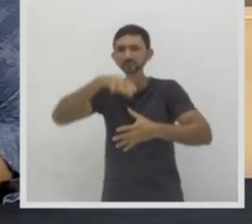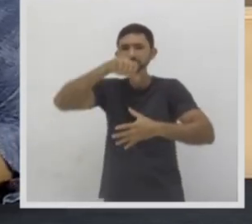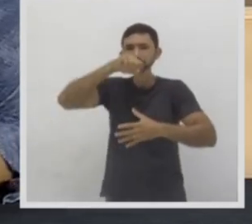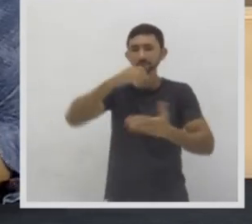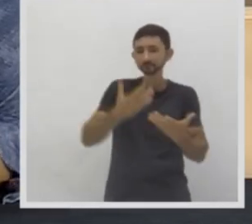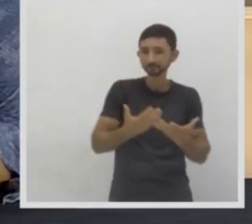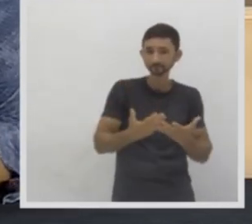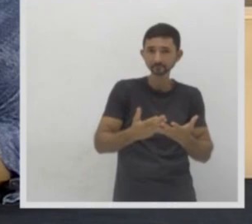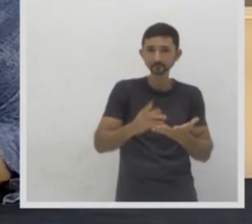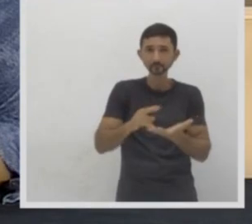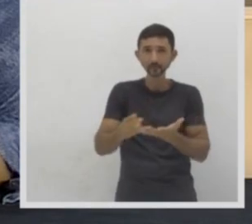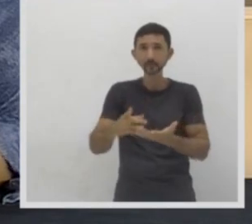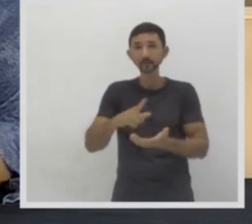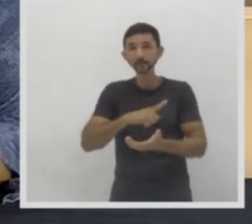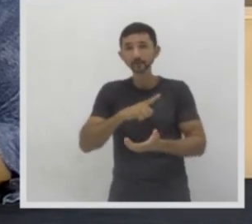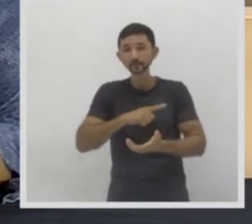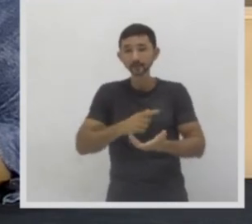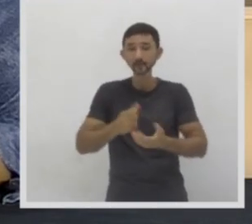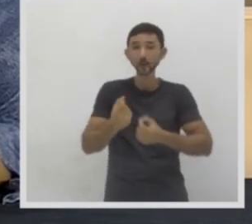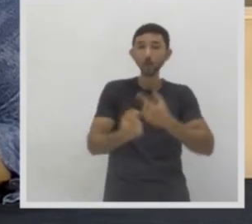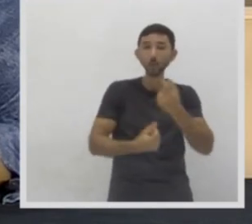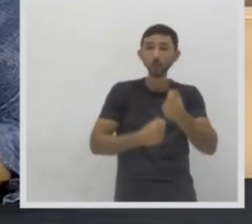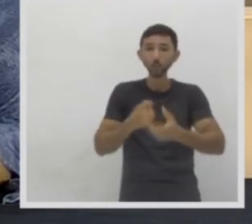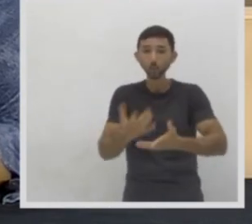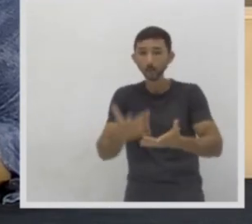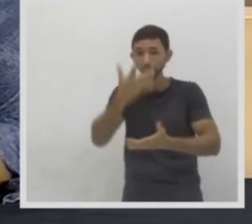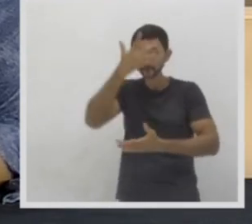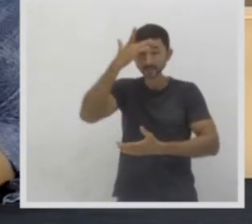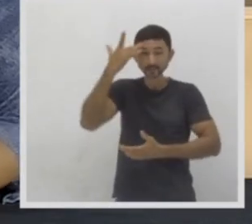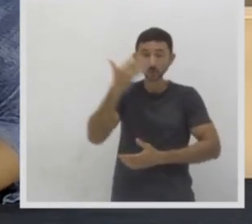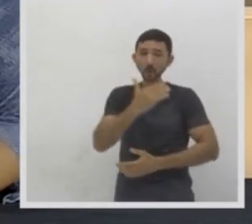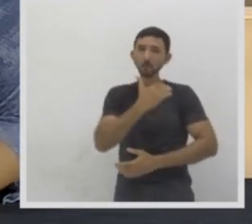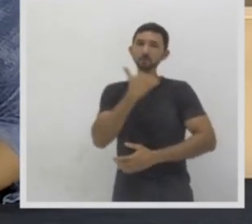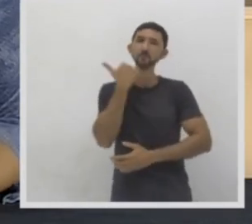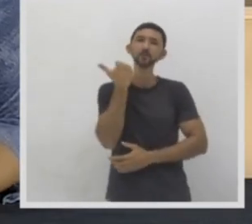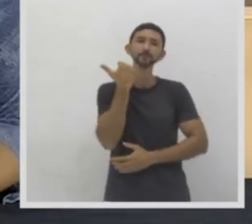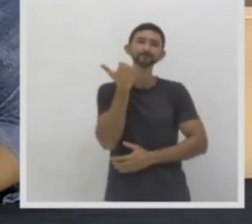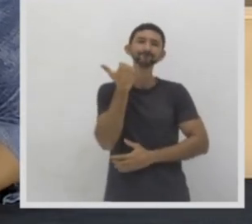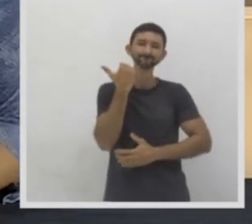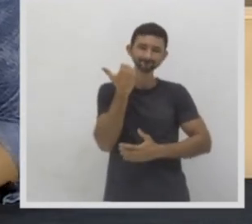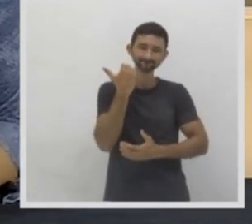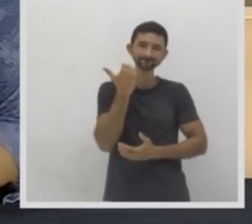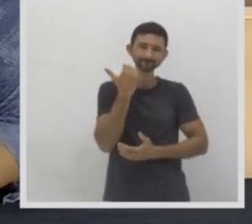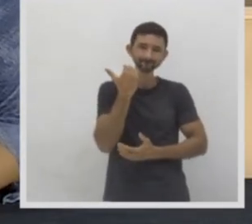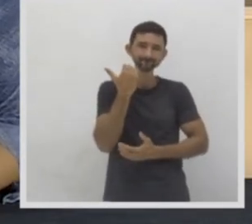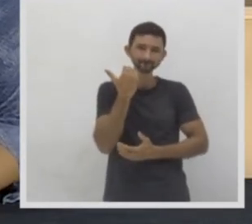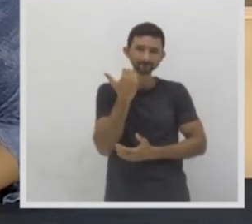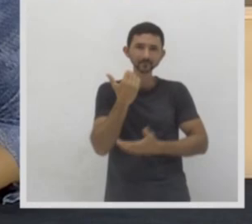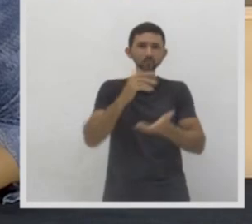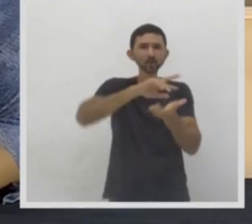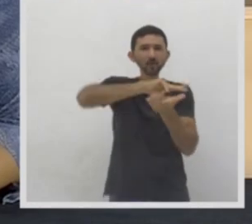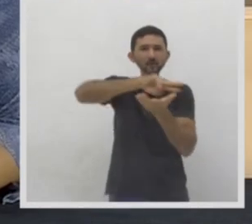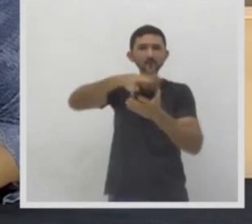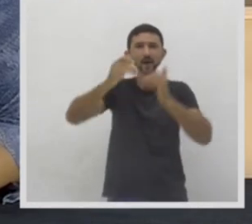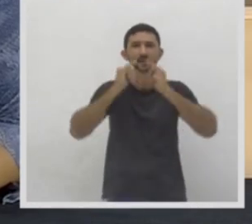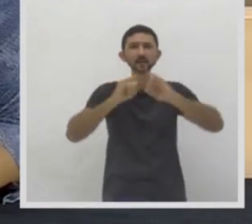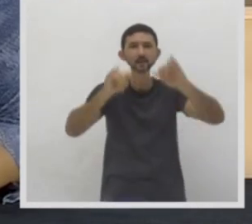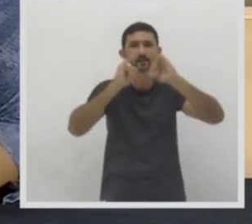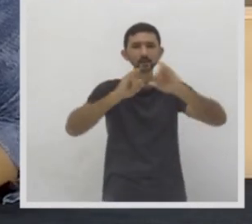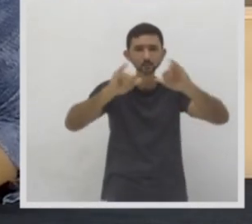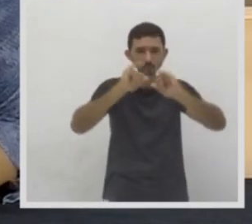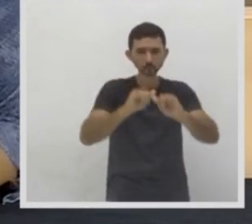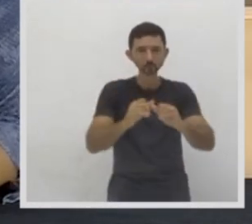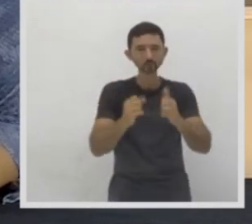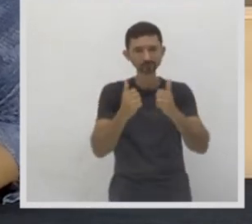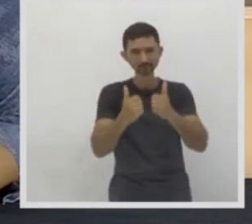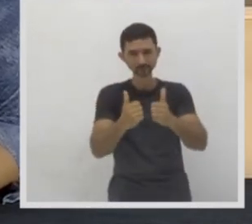algumas pessoas, infelizmente, ele é o quê? Fatal. Então, nós temos muitas propagandas a respeito disso,